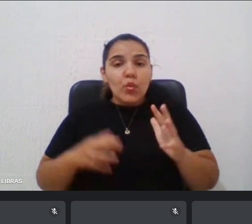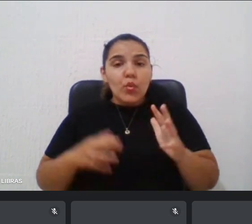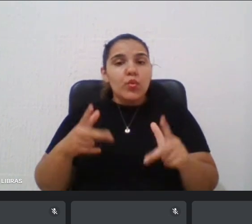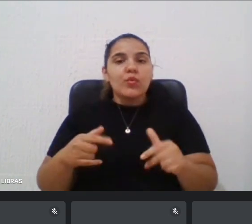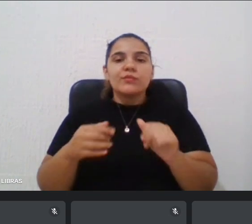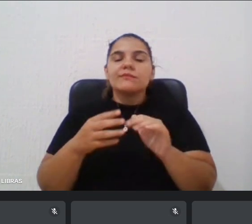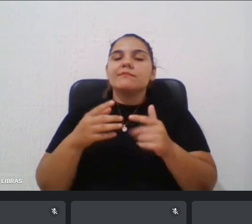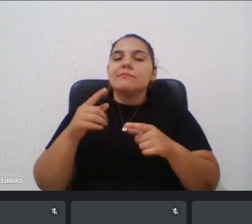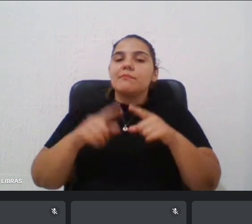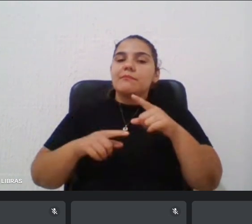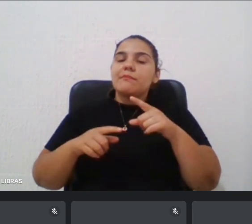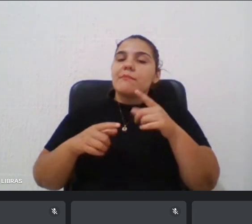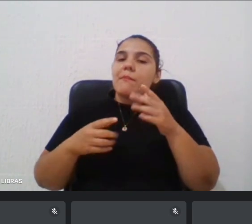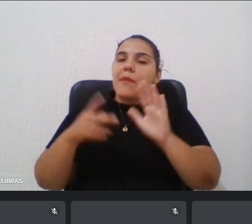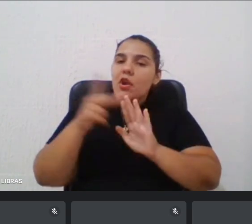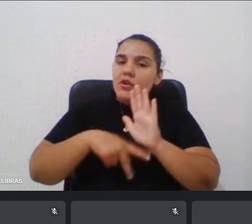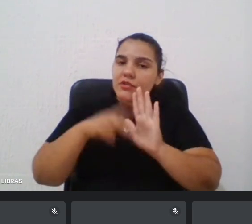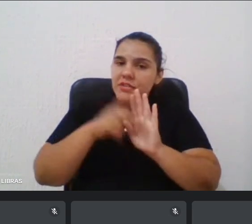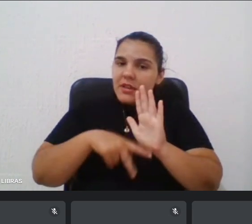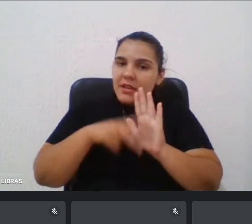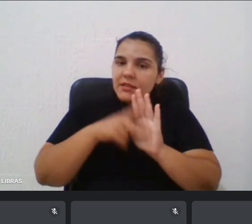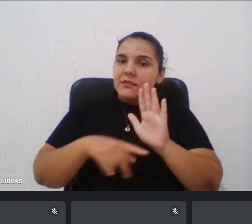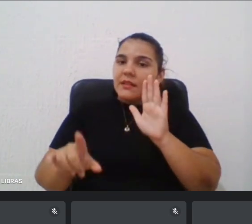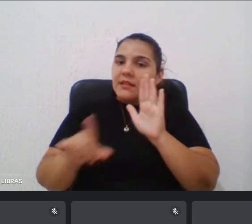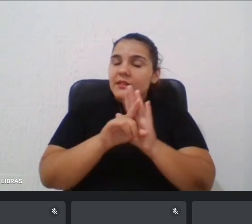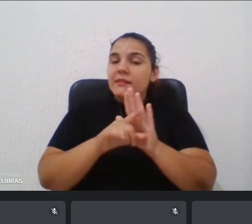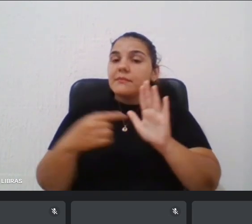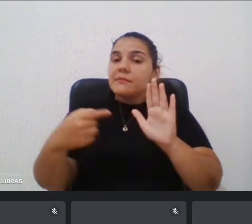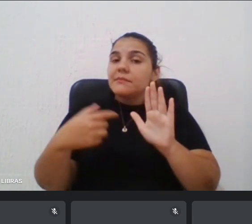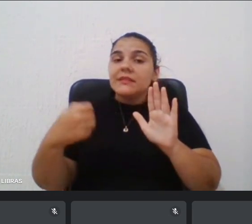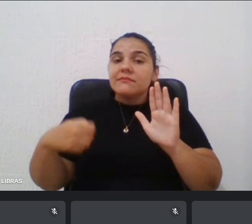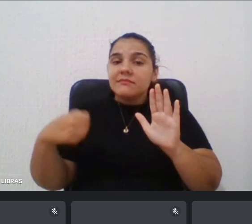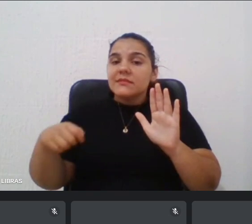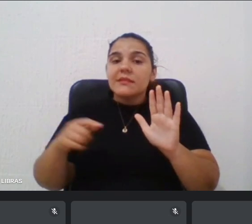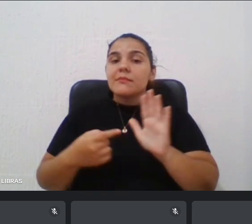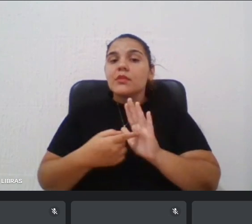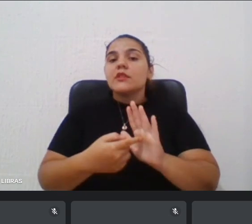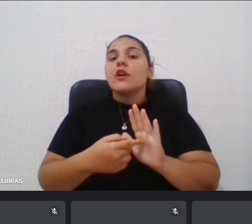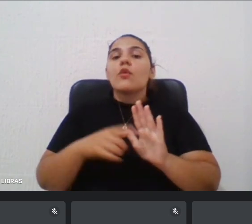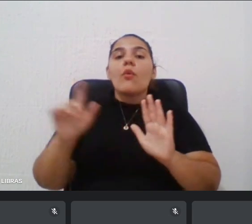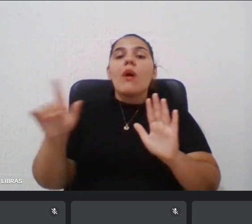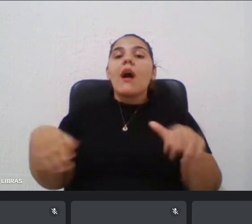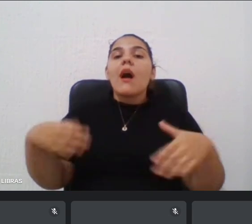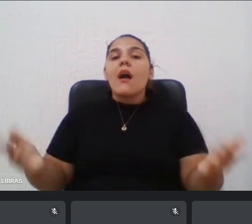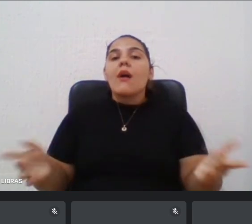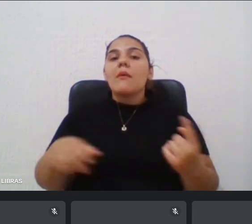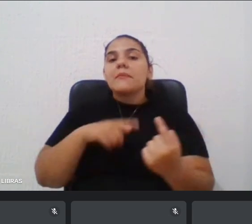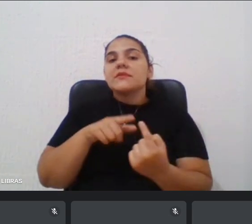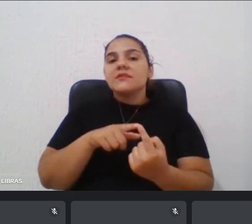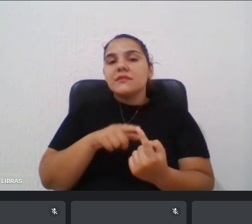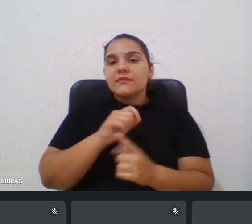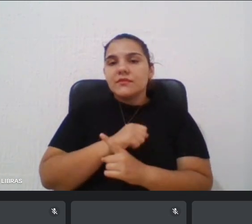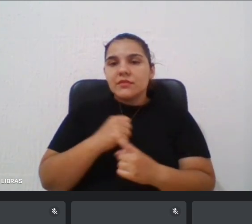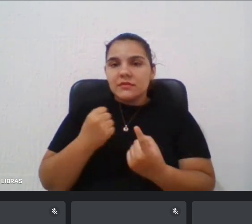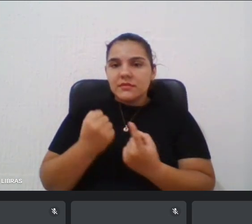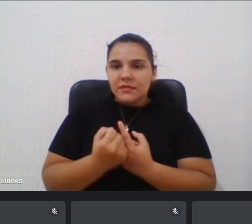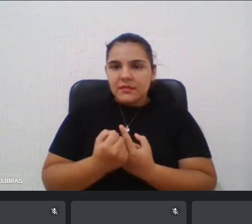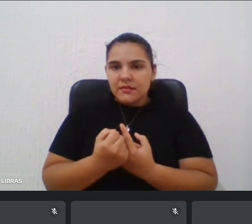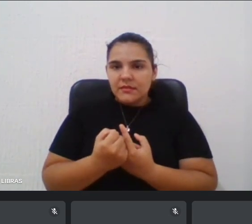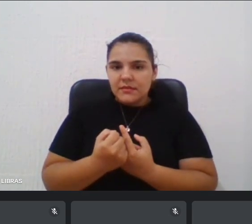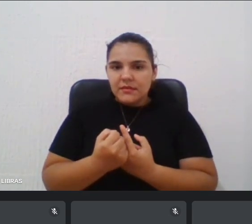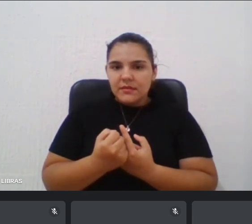Todos os projetos da Paulo Gustavo precisam mostrar qual é a ação social que ele tem. Não que você precisa fazer uma oficina por causa disso, mas